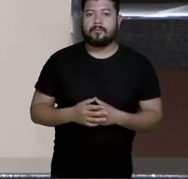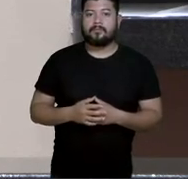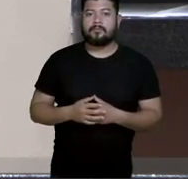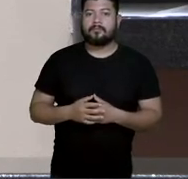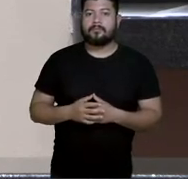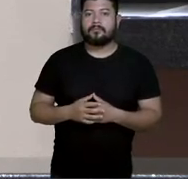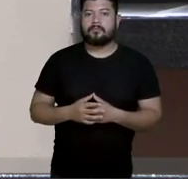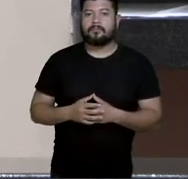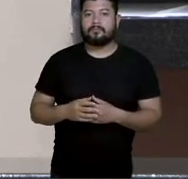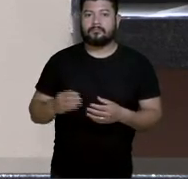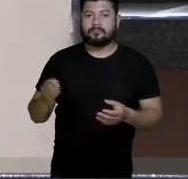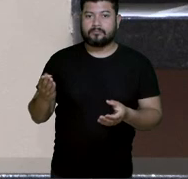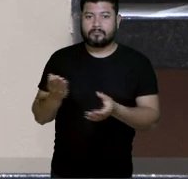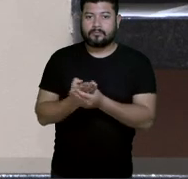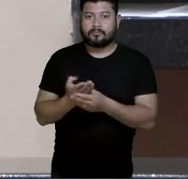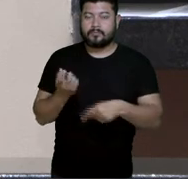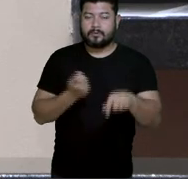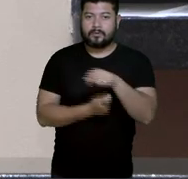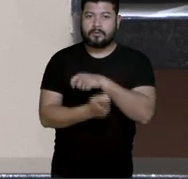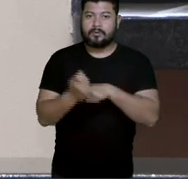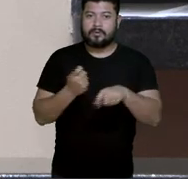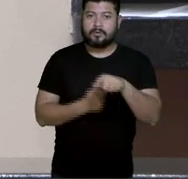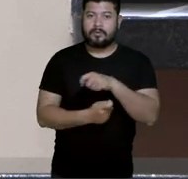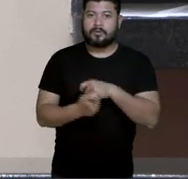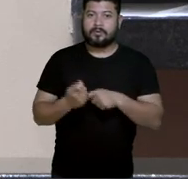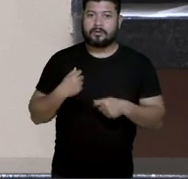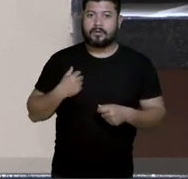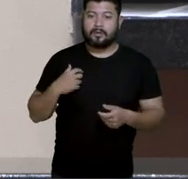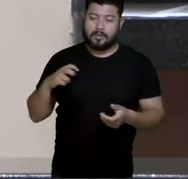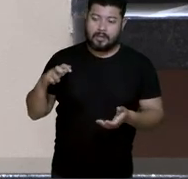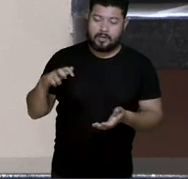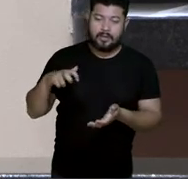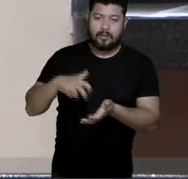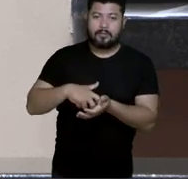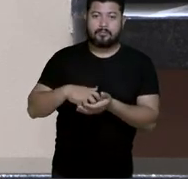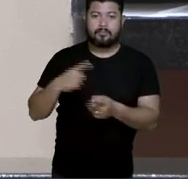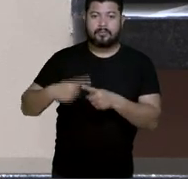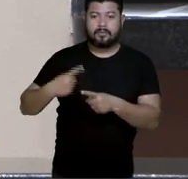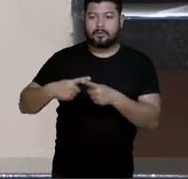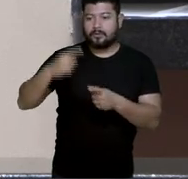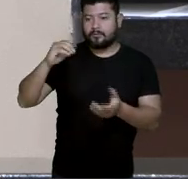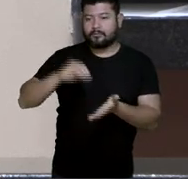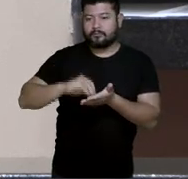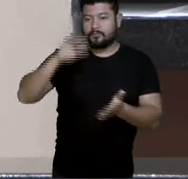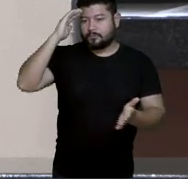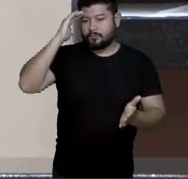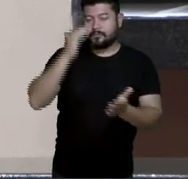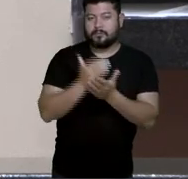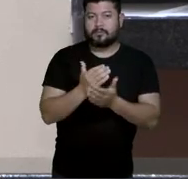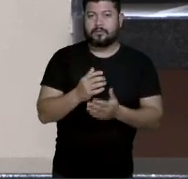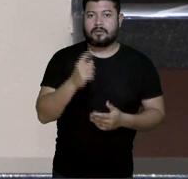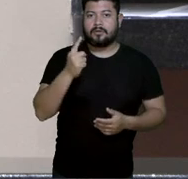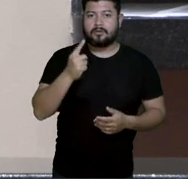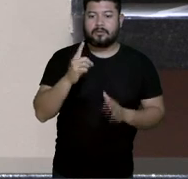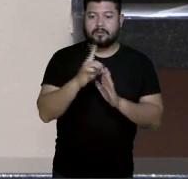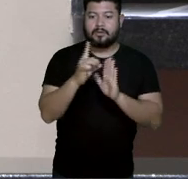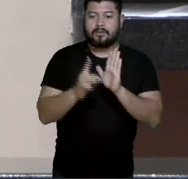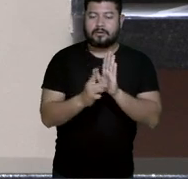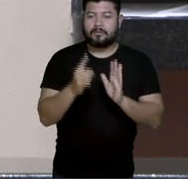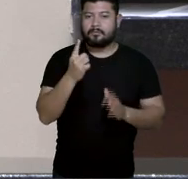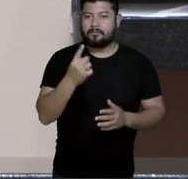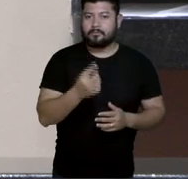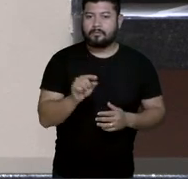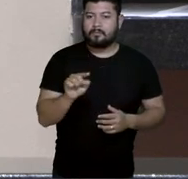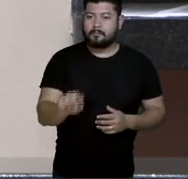de processos administrativos disciplinares pelo descumprimento ao disposto no Decreto 1408/2021 e